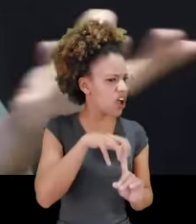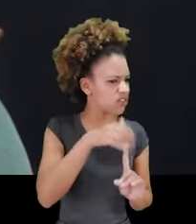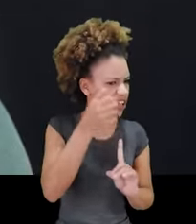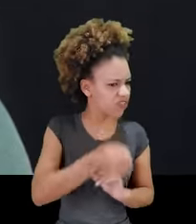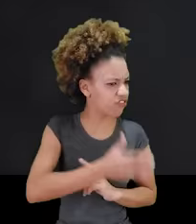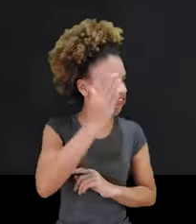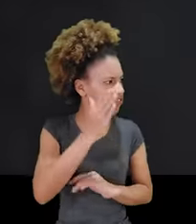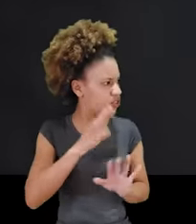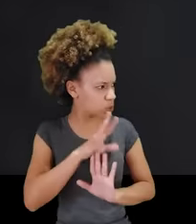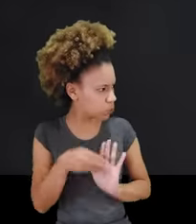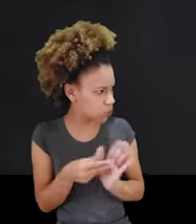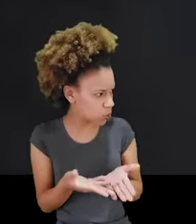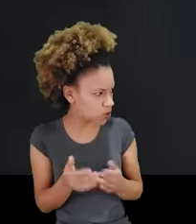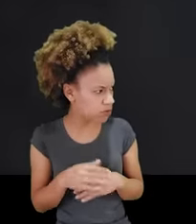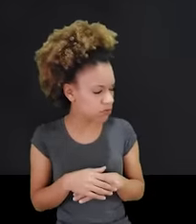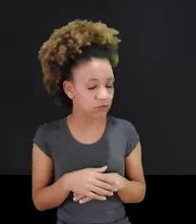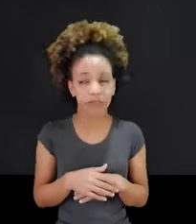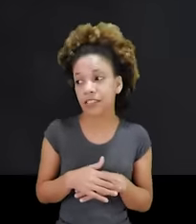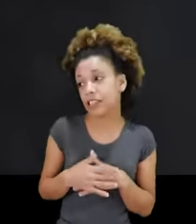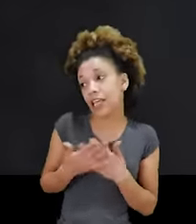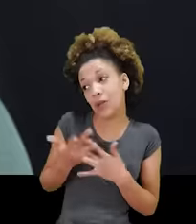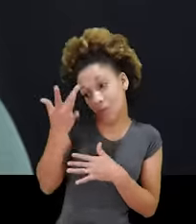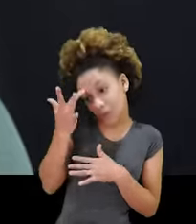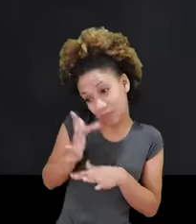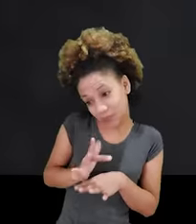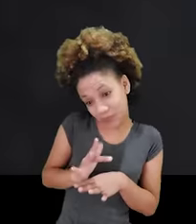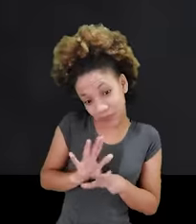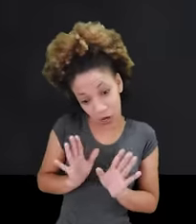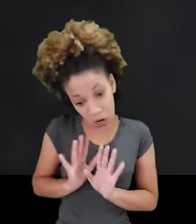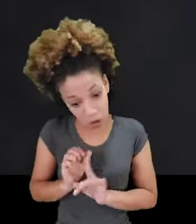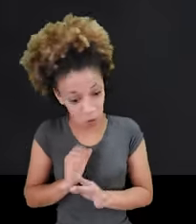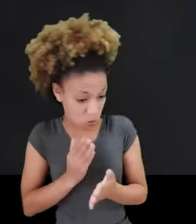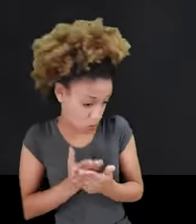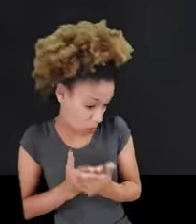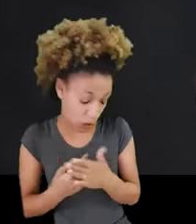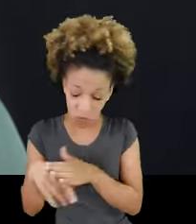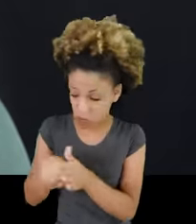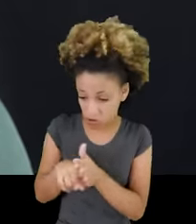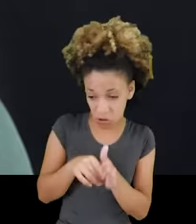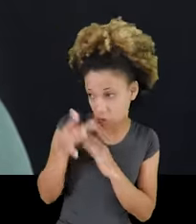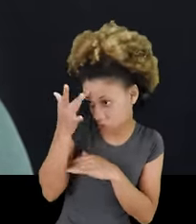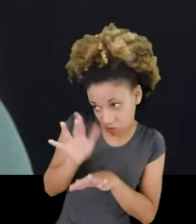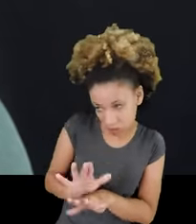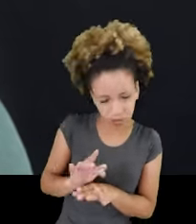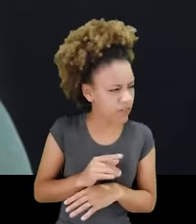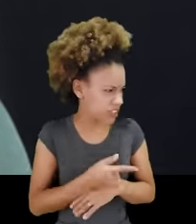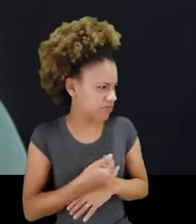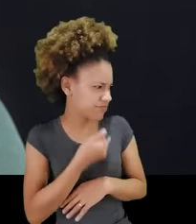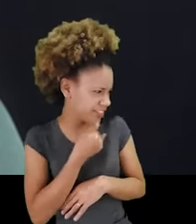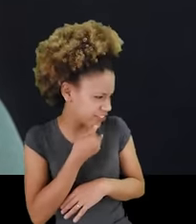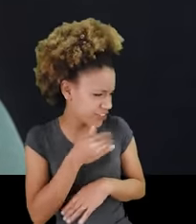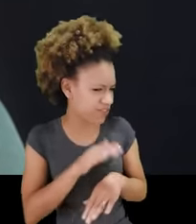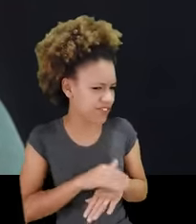fudeu tudo? Epá, eu acho que... Lá está, eu não sou historiador, não tudo sou bem. Sociólogo, não tudo sou antropólogo. Mas vocês não ficam tristes quando vocês vão para o Museu